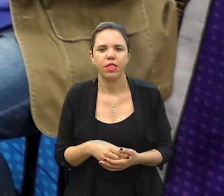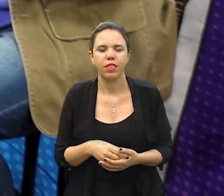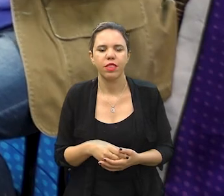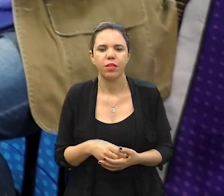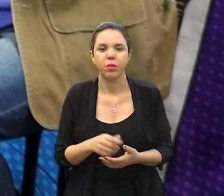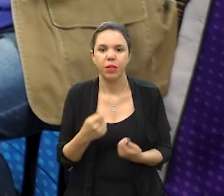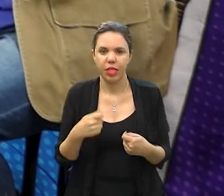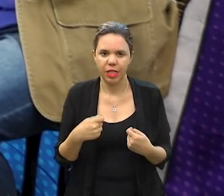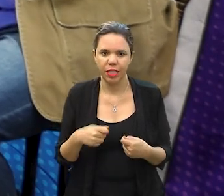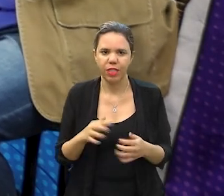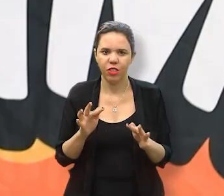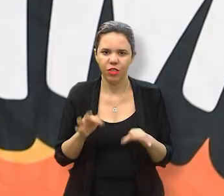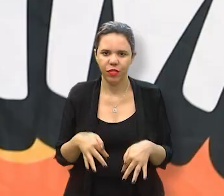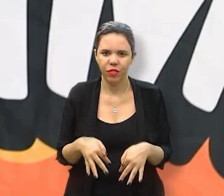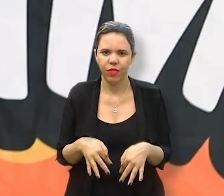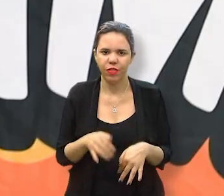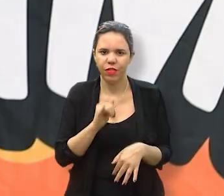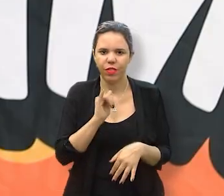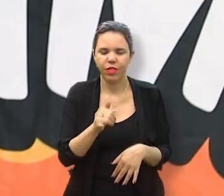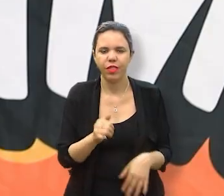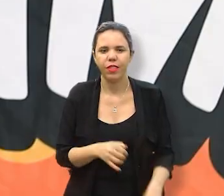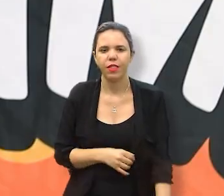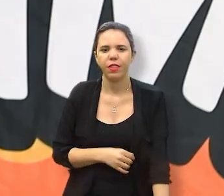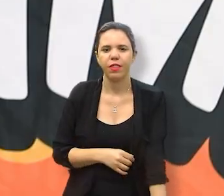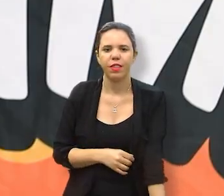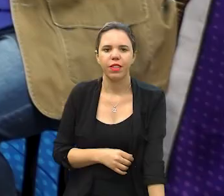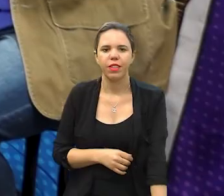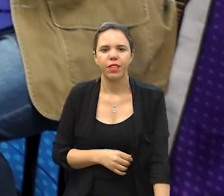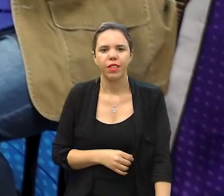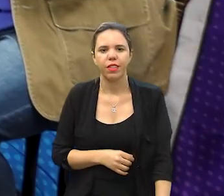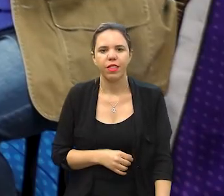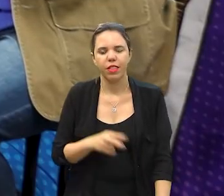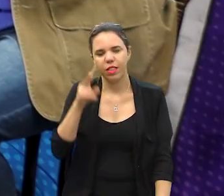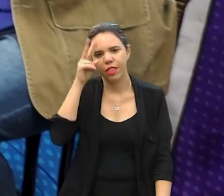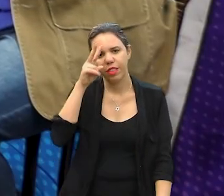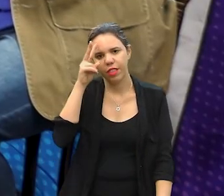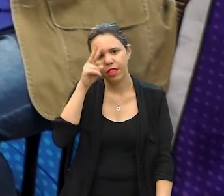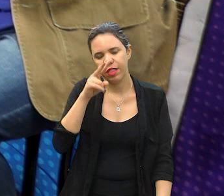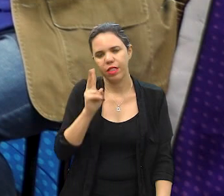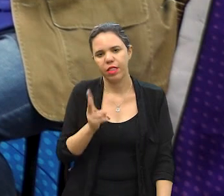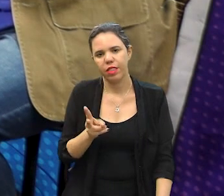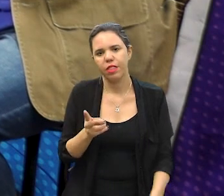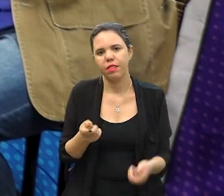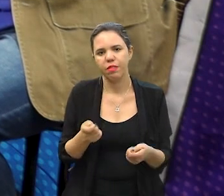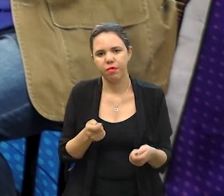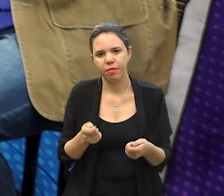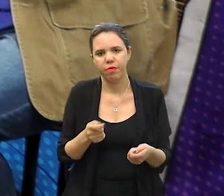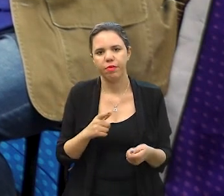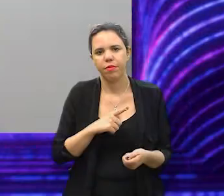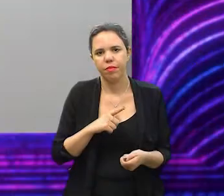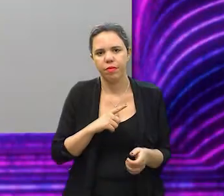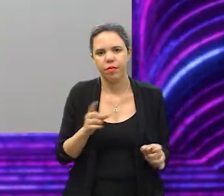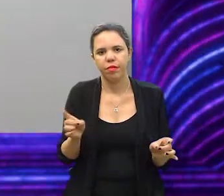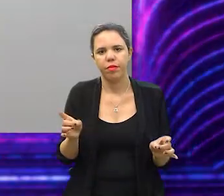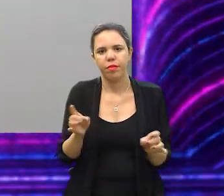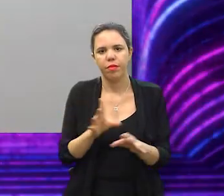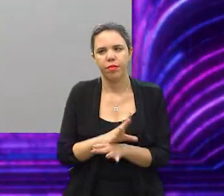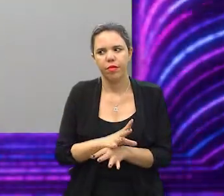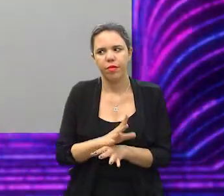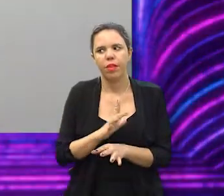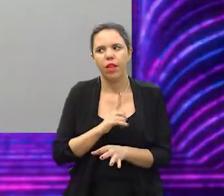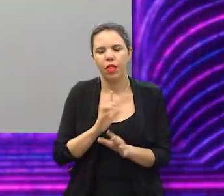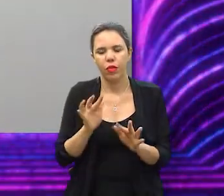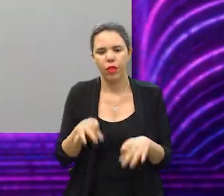bom? Não. A história ela é contida, né? Ela acaba terminando, ela tem um